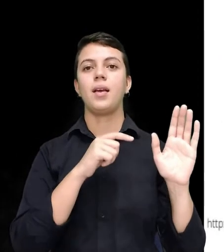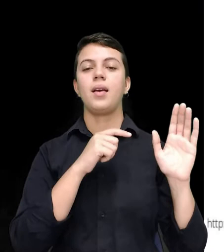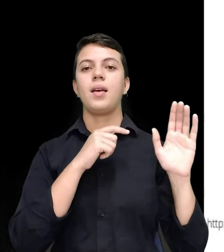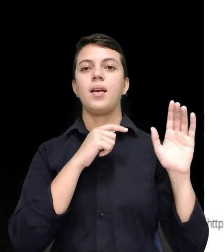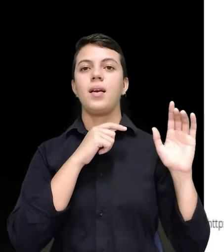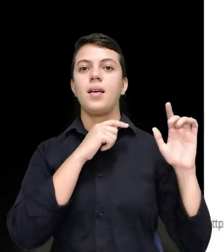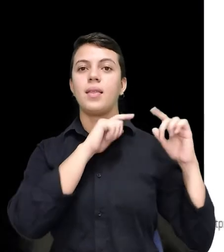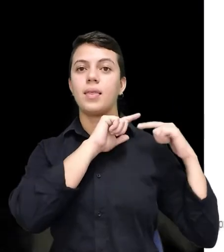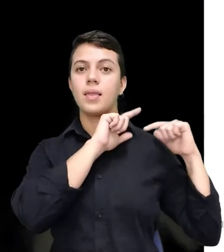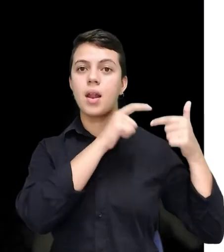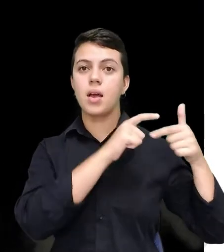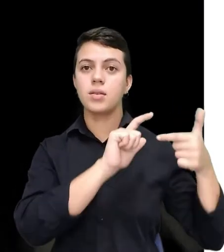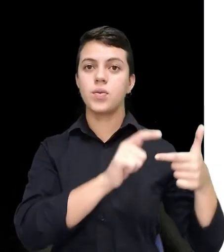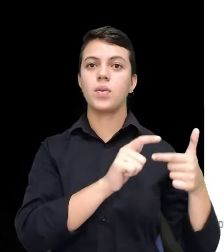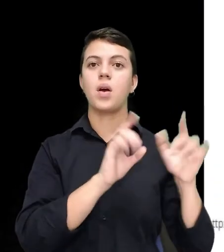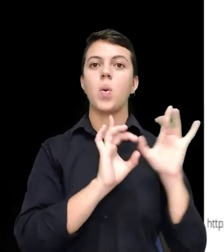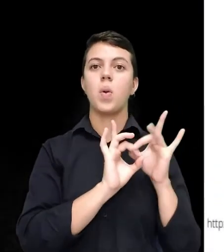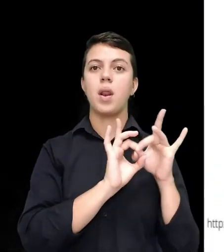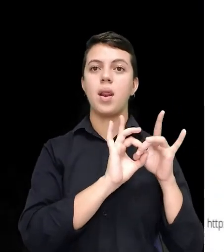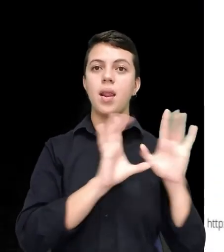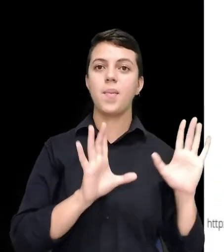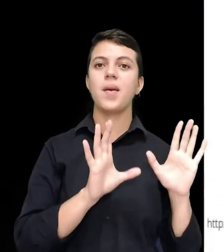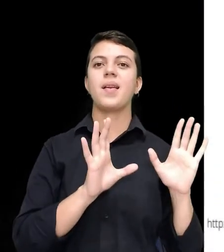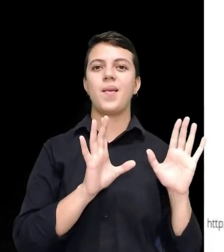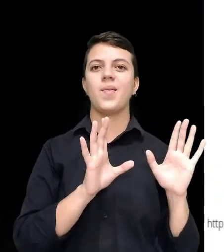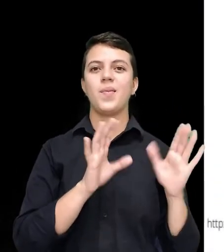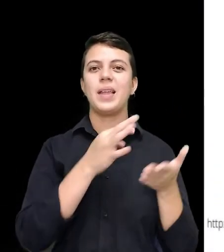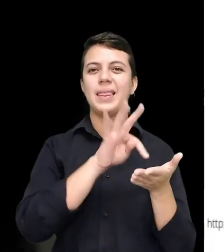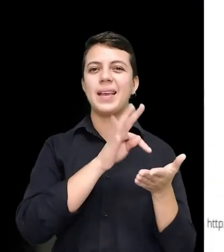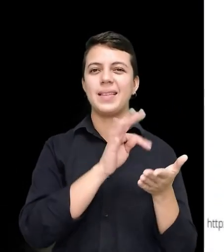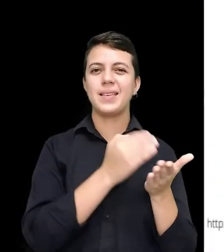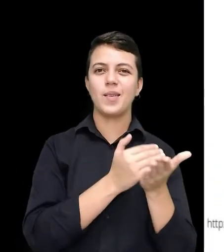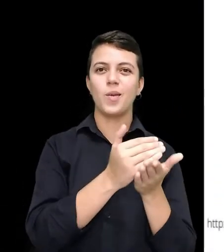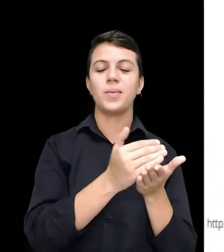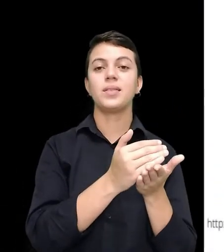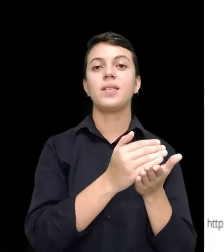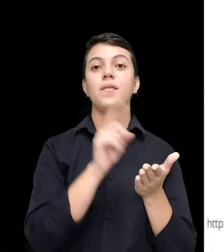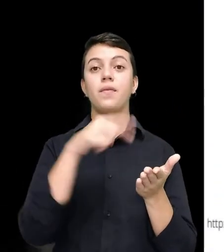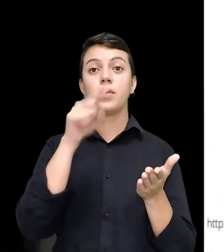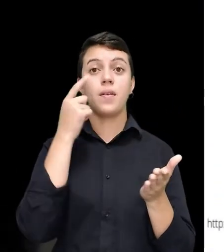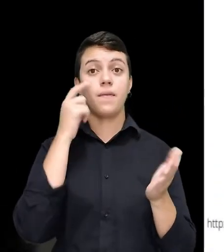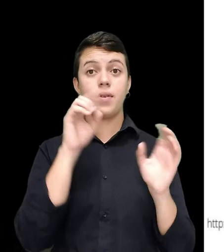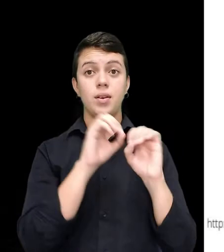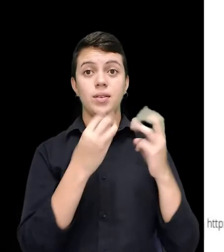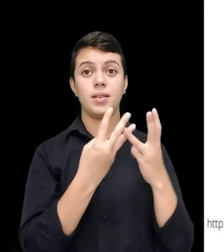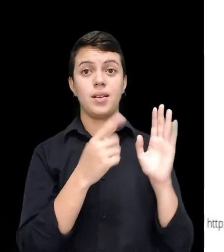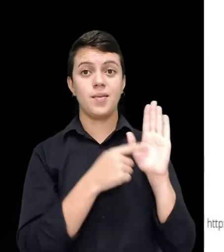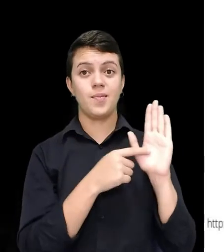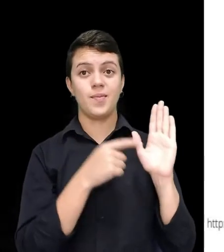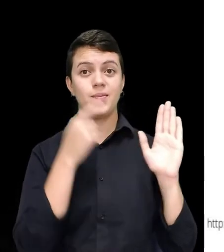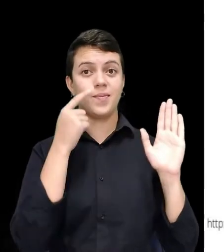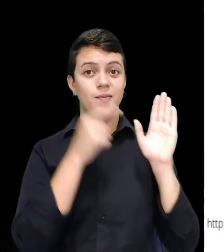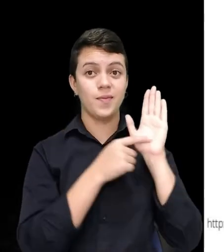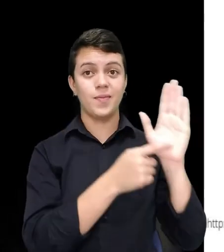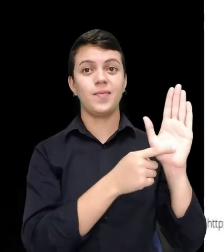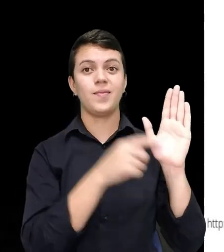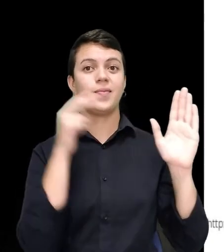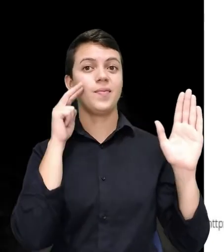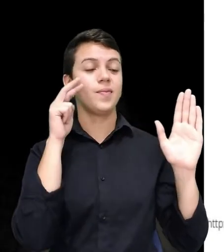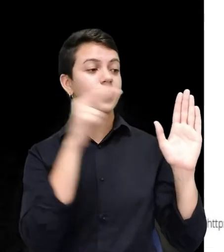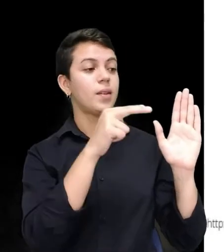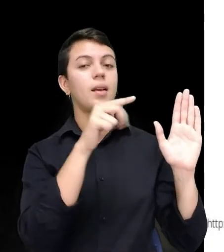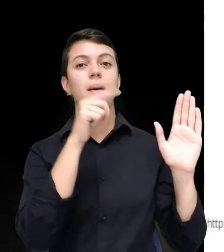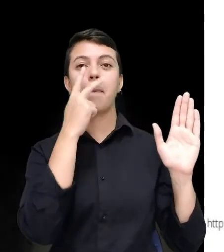pela tendência liberal tradicional, né? Aí nos slides vocês podem perceber já um